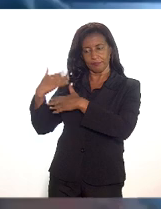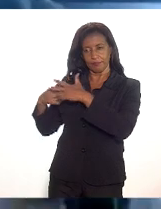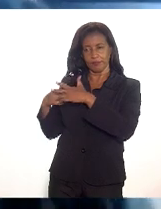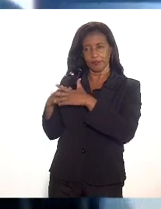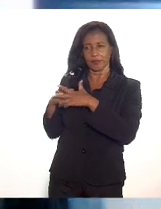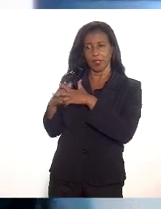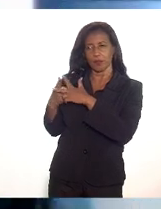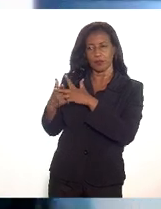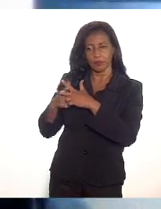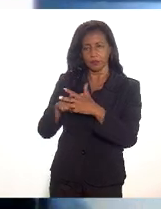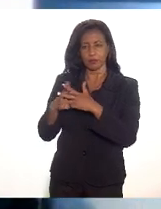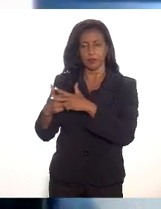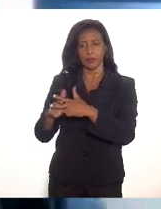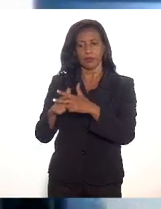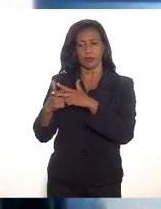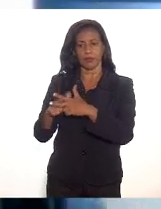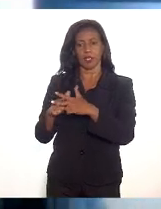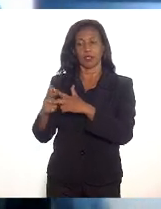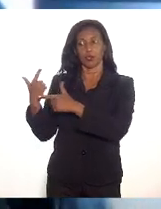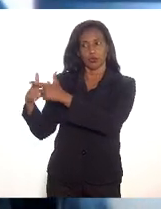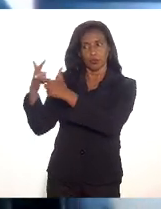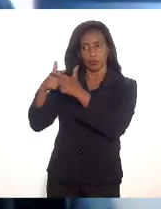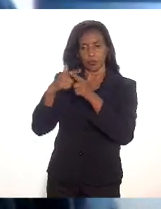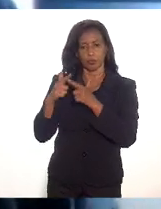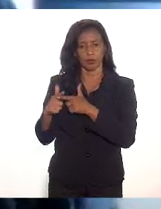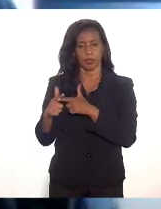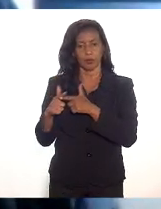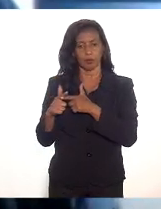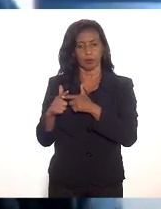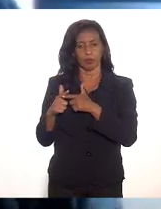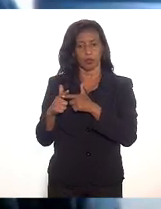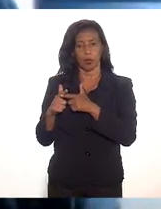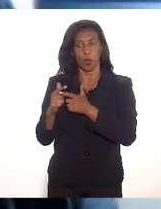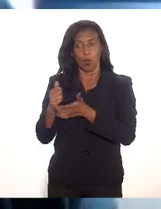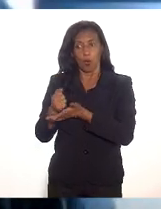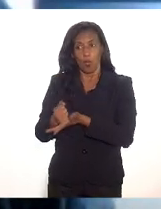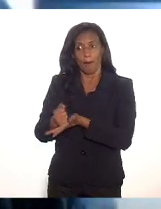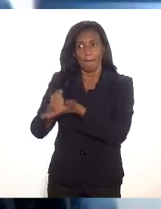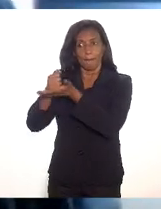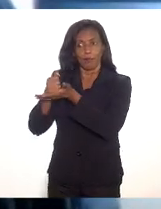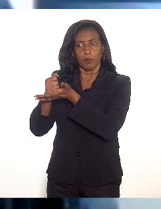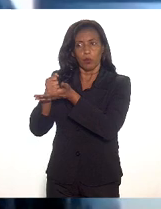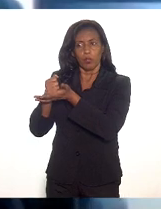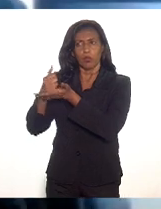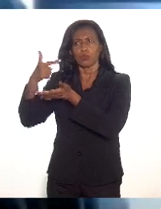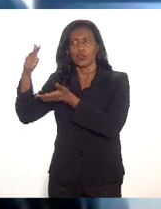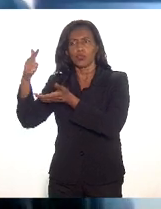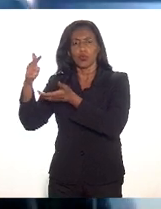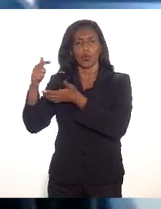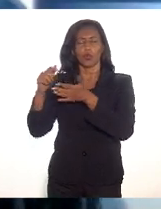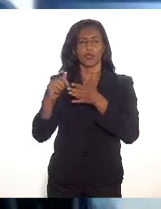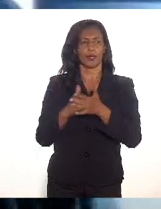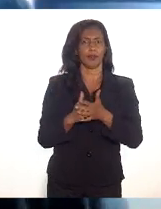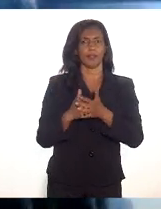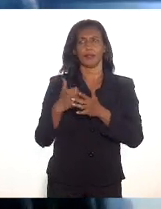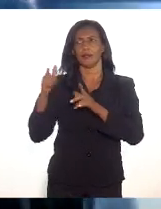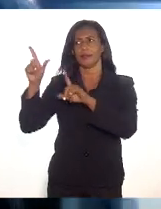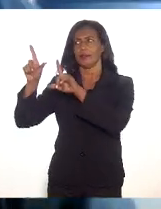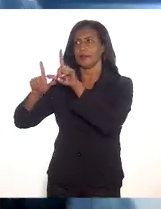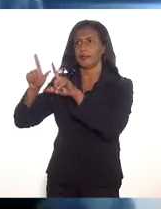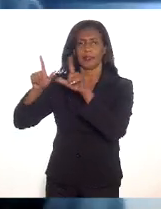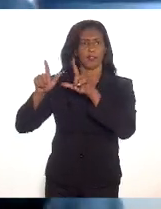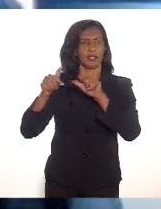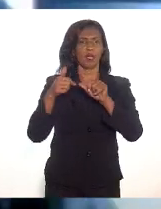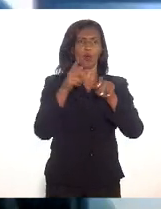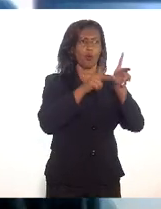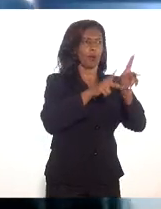corrigir vários desses problemas, o apoio de vários setores da imprensa e de alguns setores da